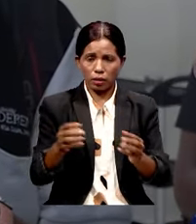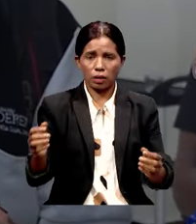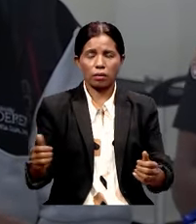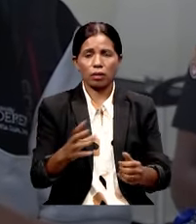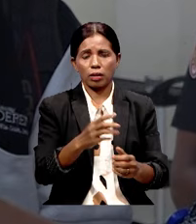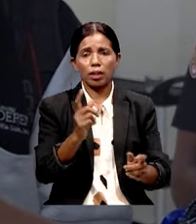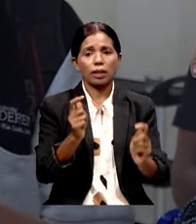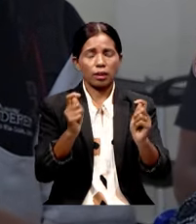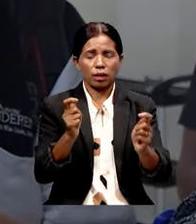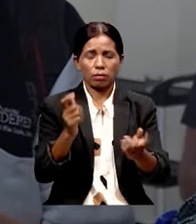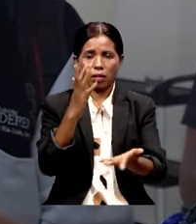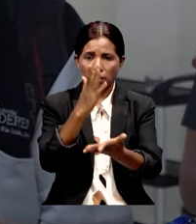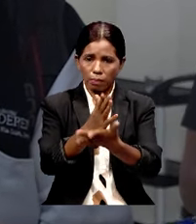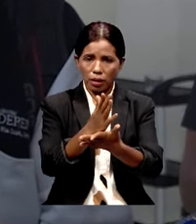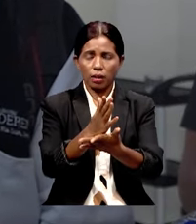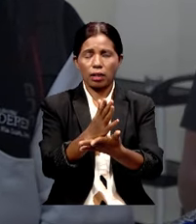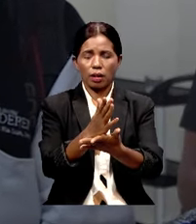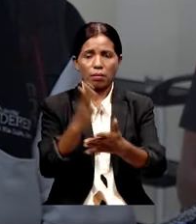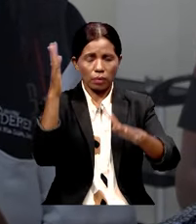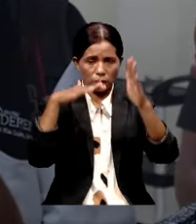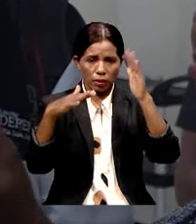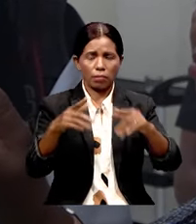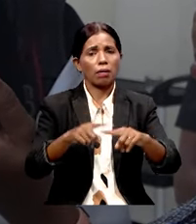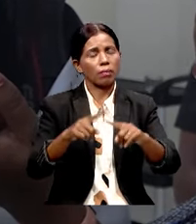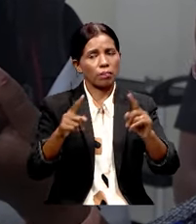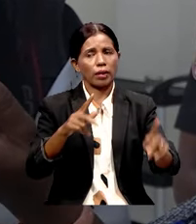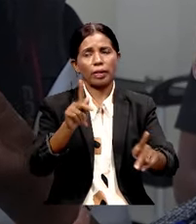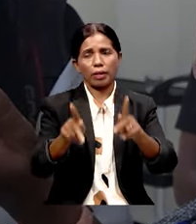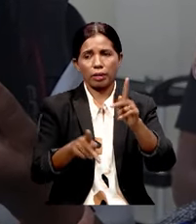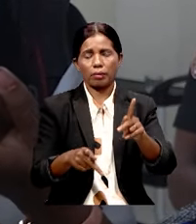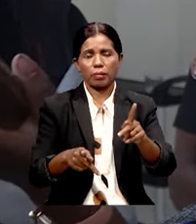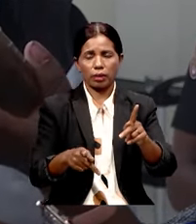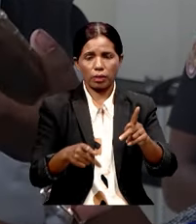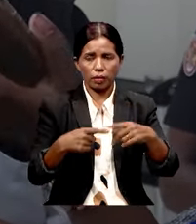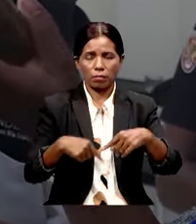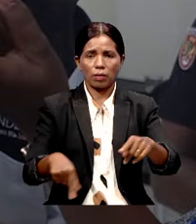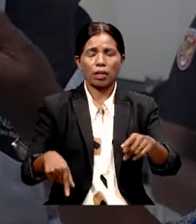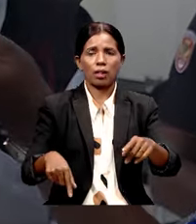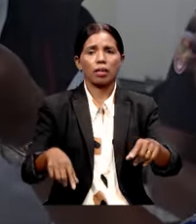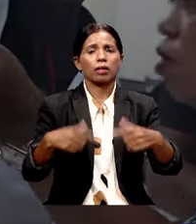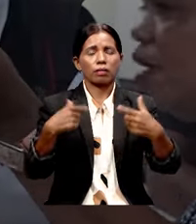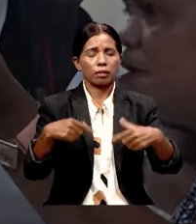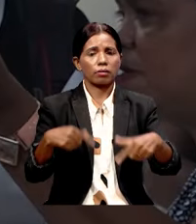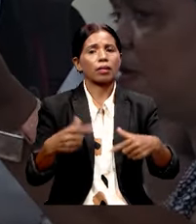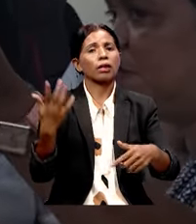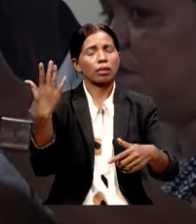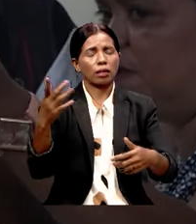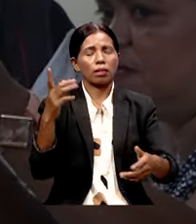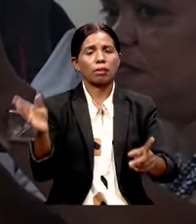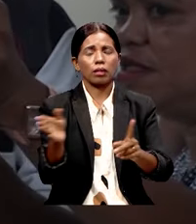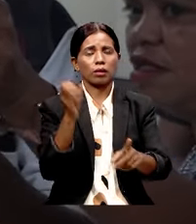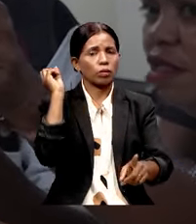ho dihapara mas é mahira que nem fila ataca fila falinia e tudo